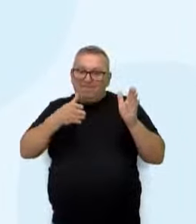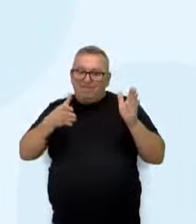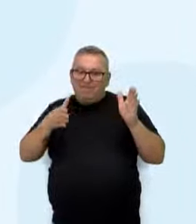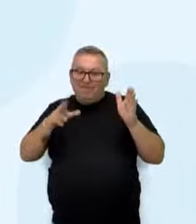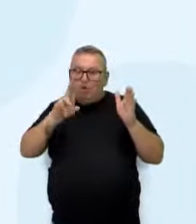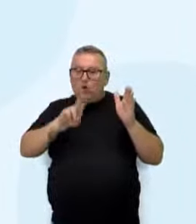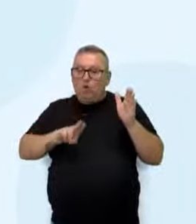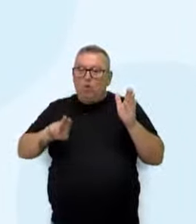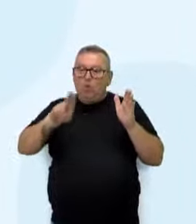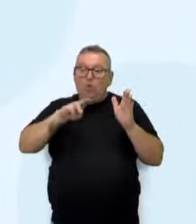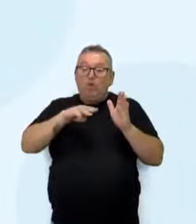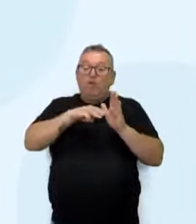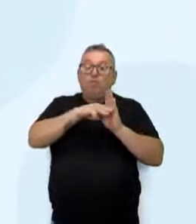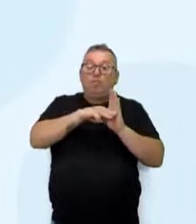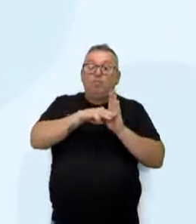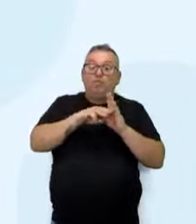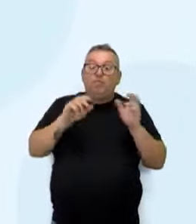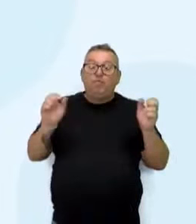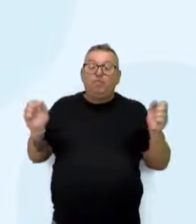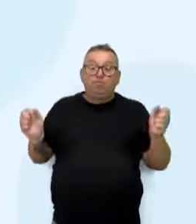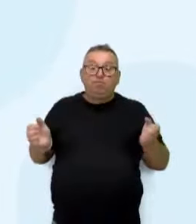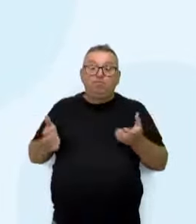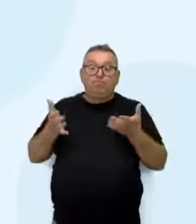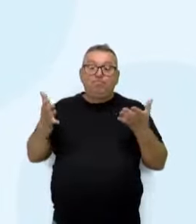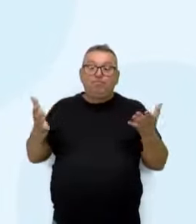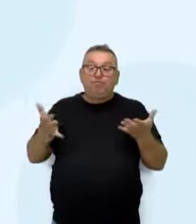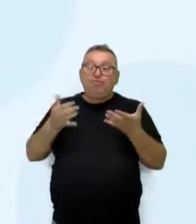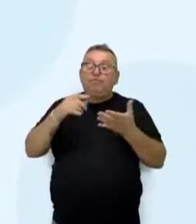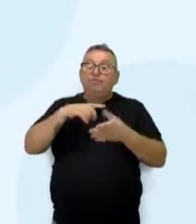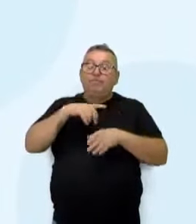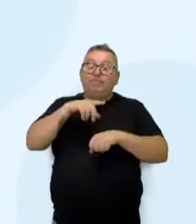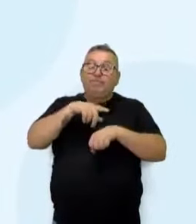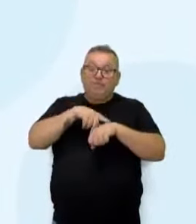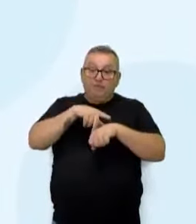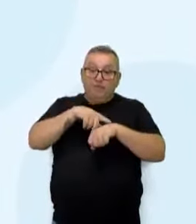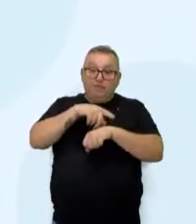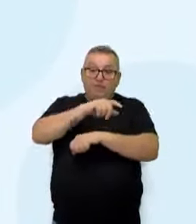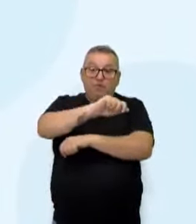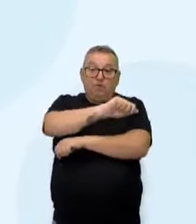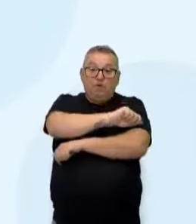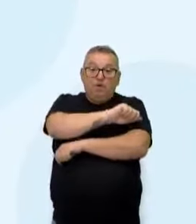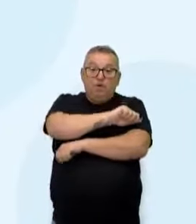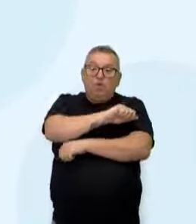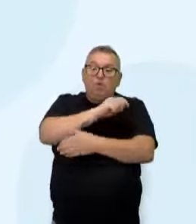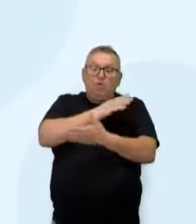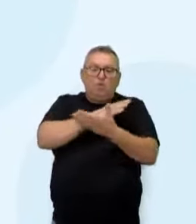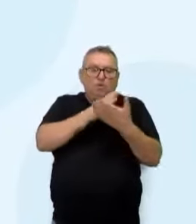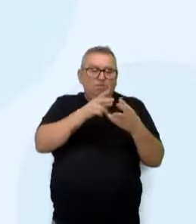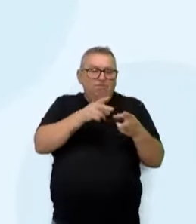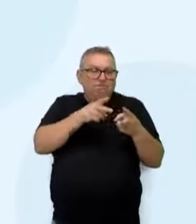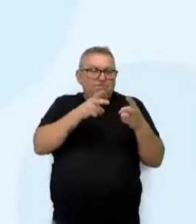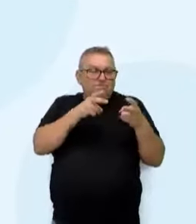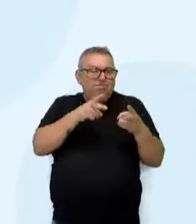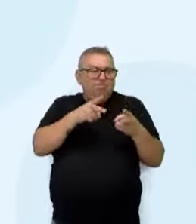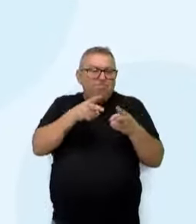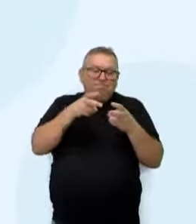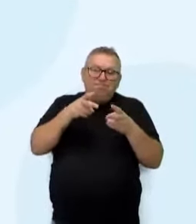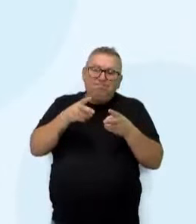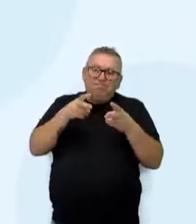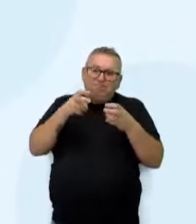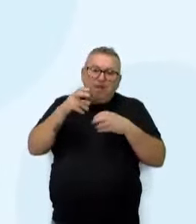usando metodologias ativas, tendo um tempo para que os estudantes pudessem perceber o exercício